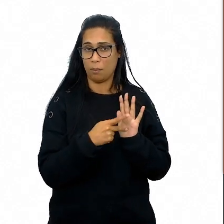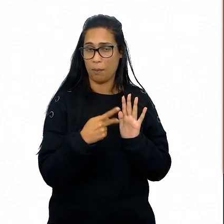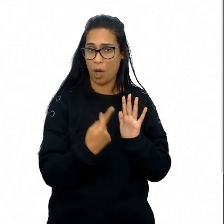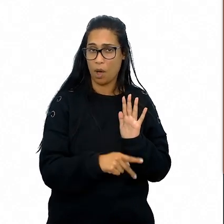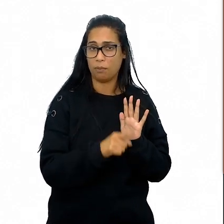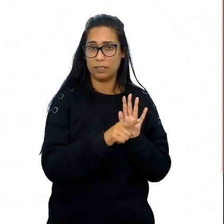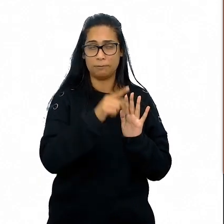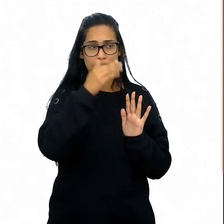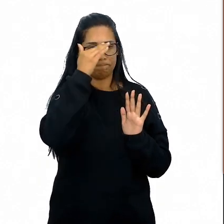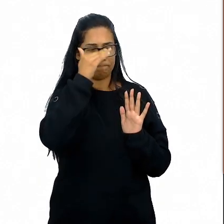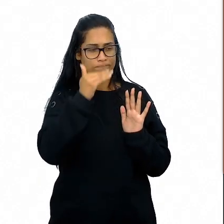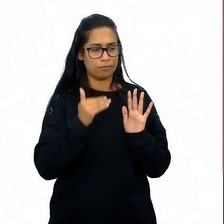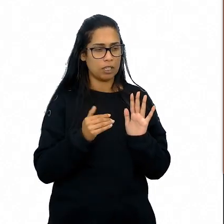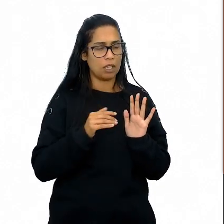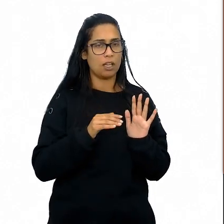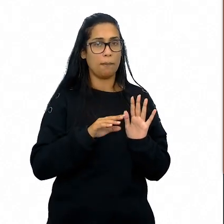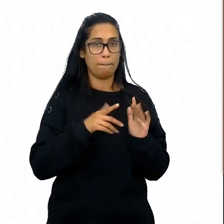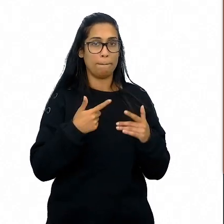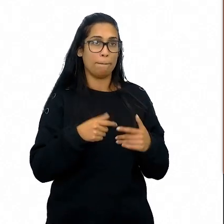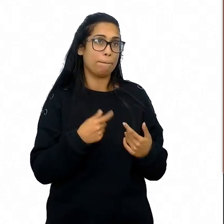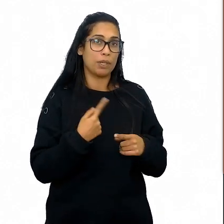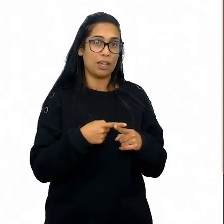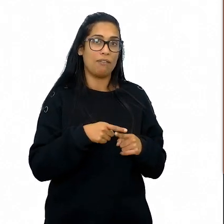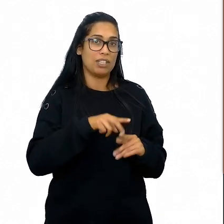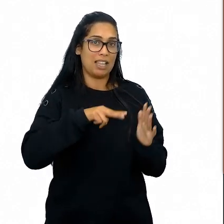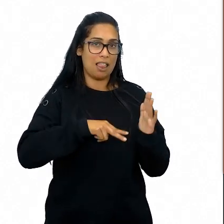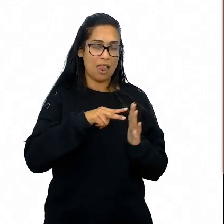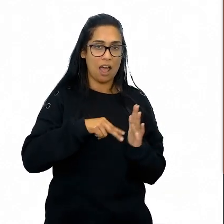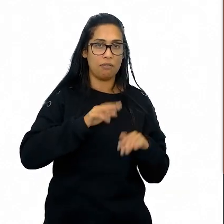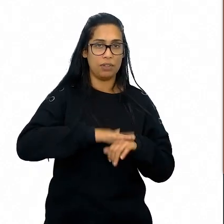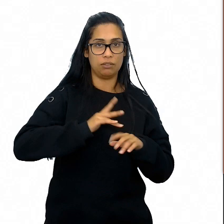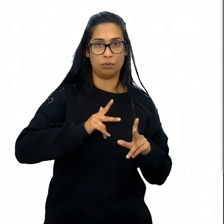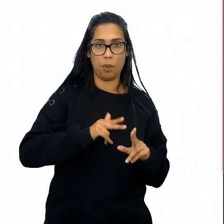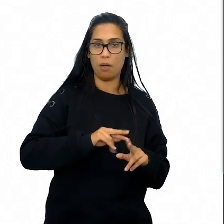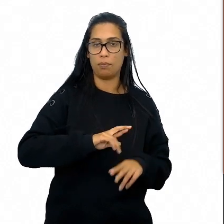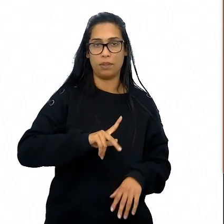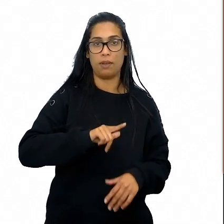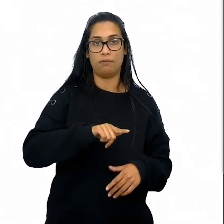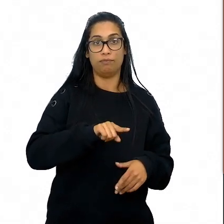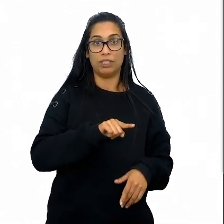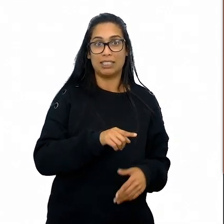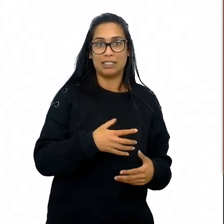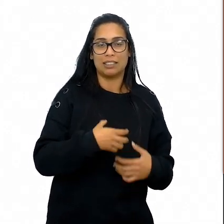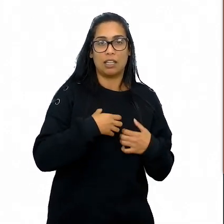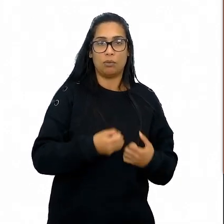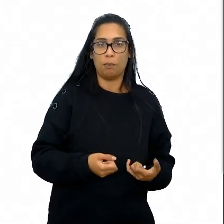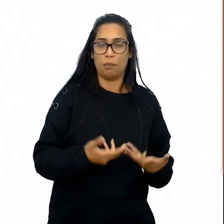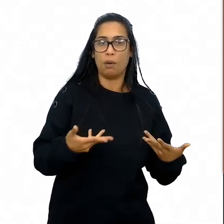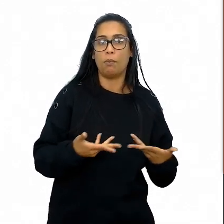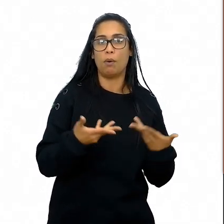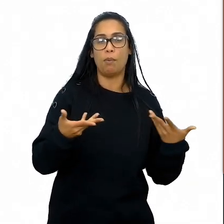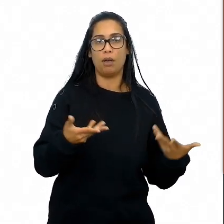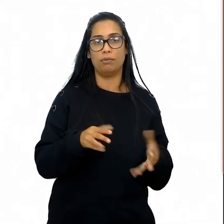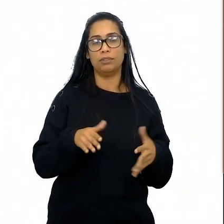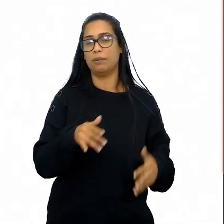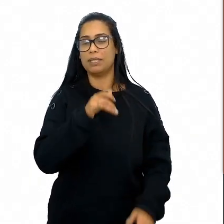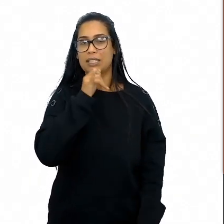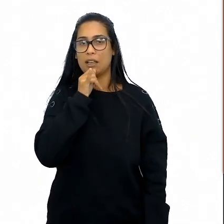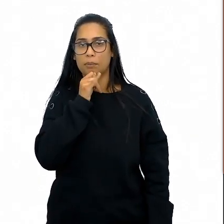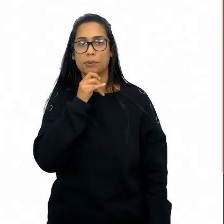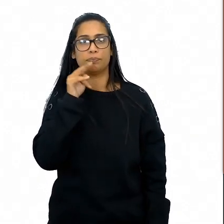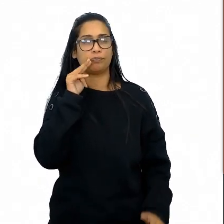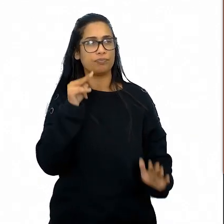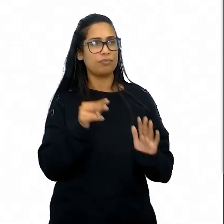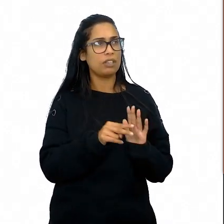nos sentido de aquele ano aquela série que eu tô é trabalhando E aí quando eu olho ali por exemplo